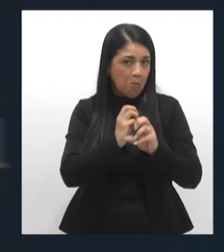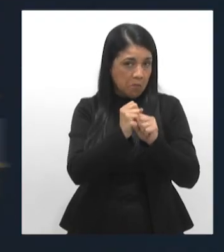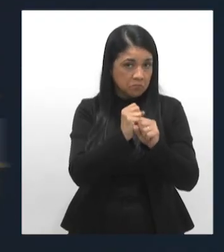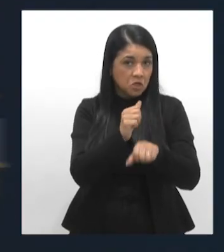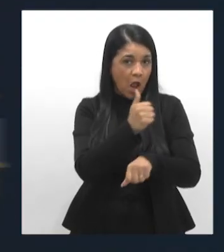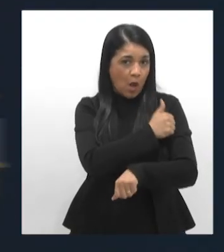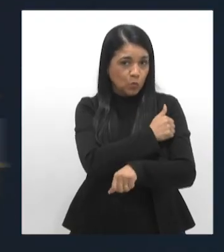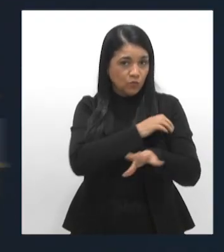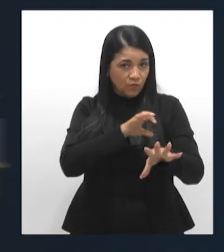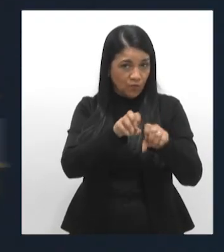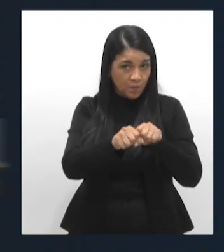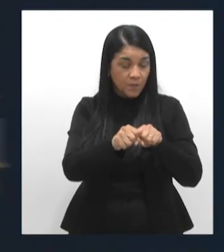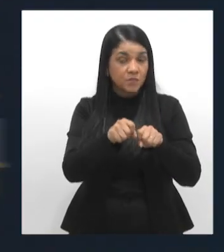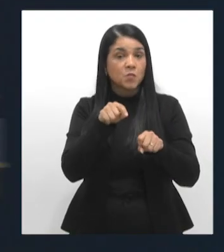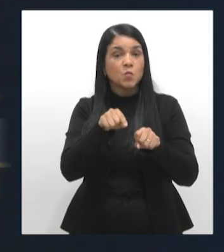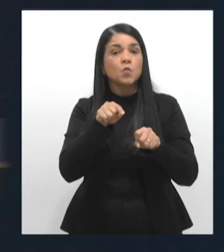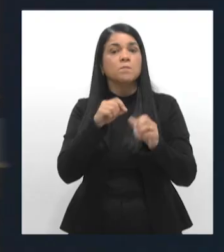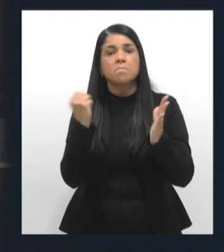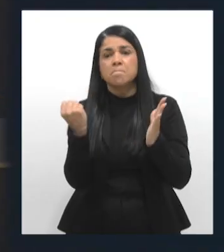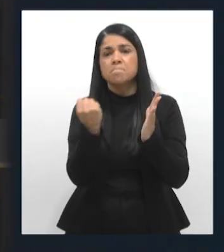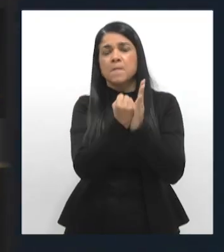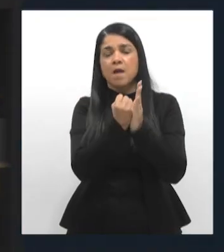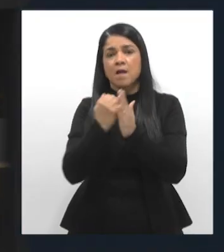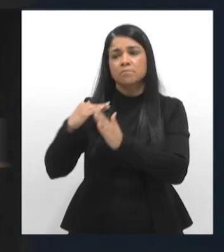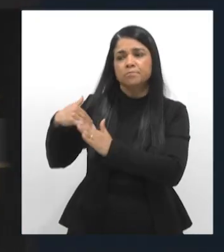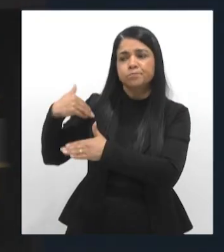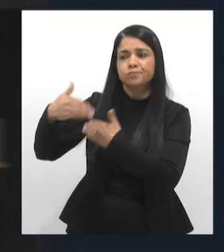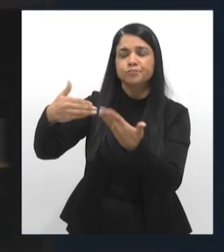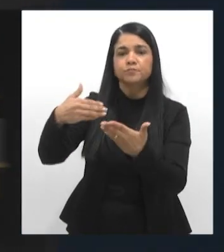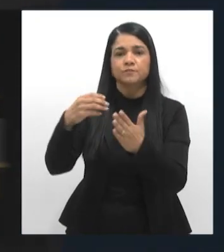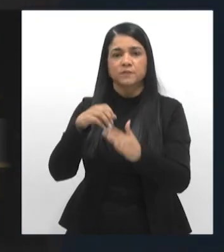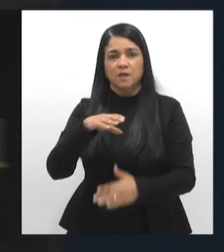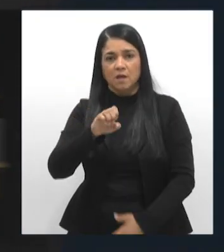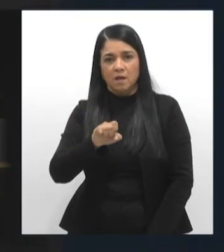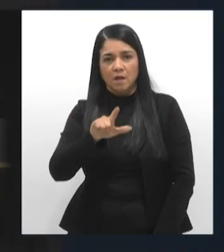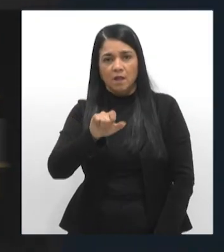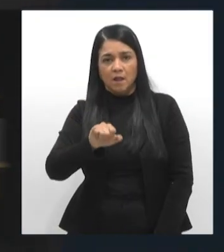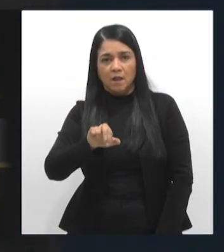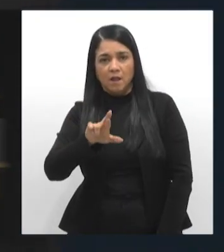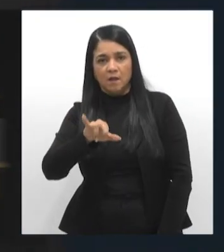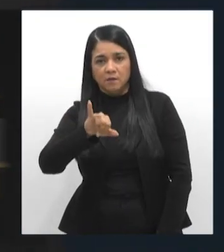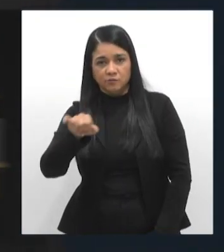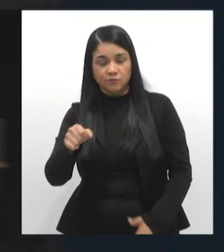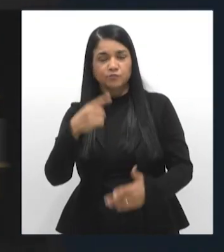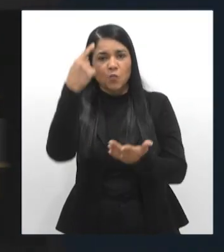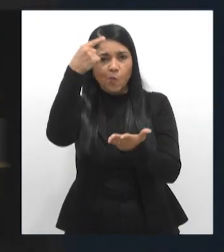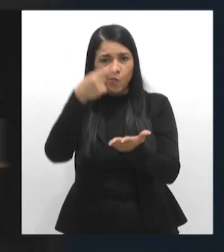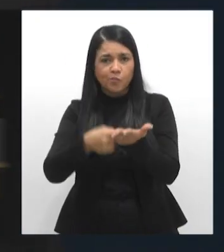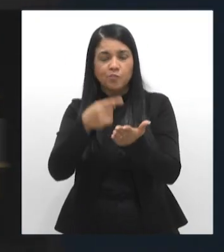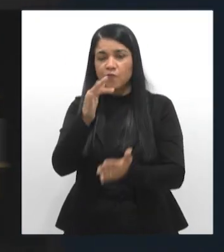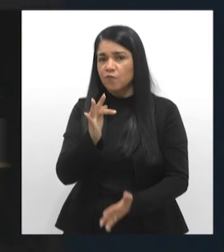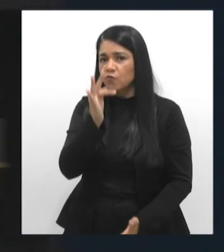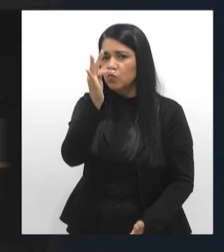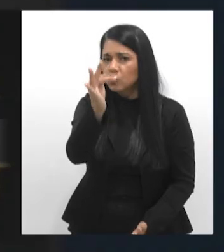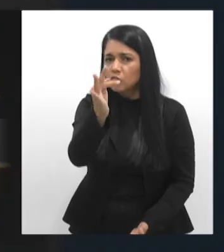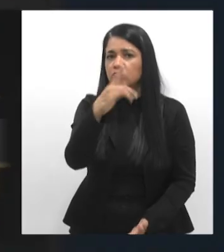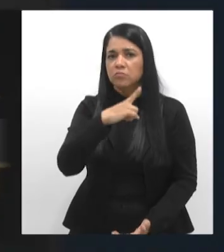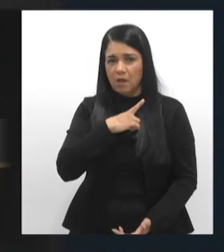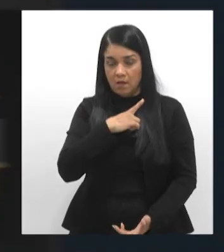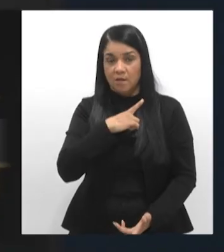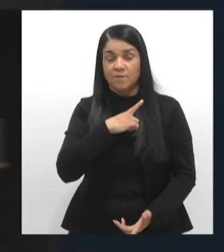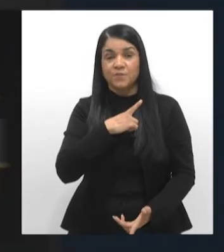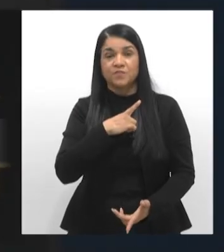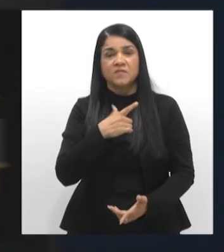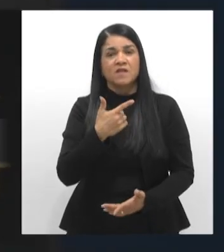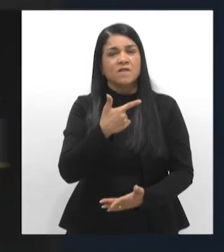que realmente marca a trajetória da ELERJ é o seu compromisso com o futuro. Ao longo